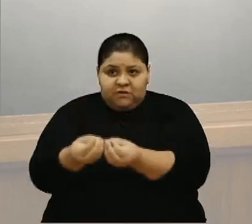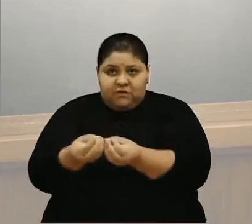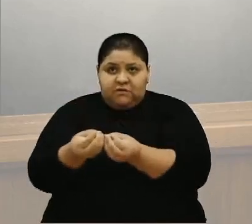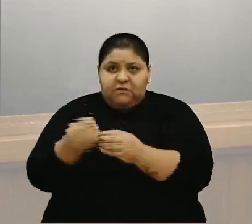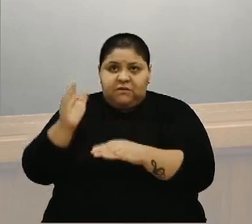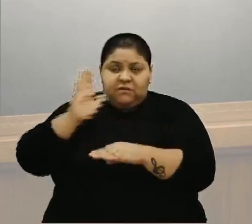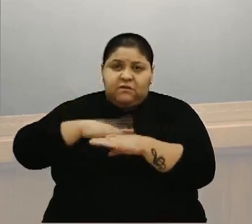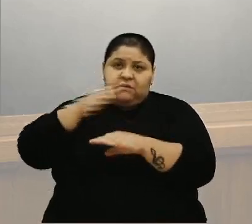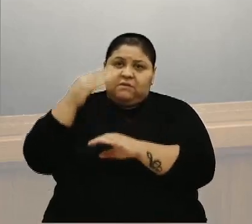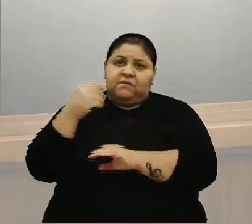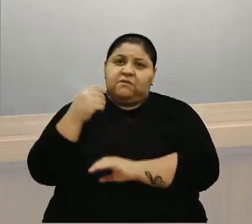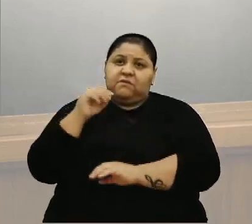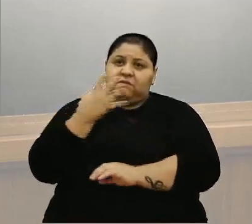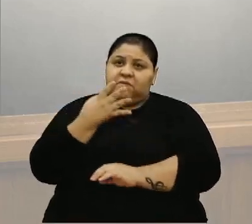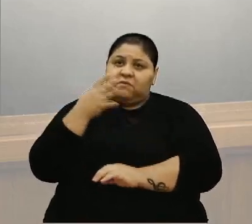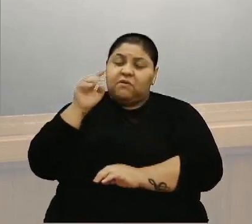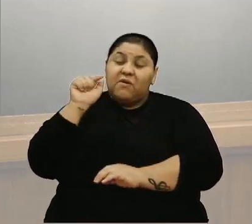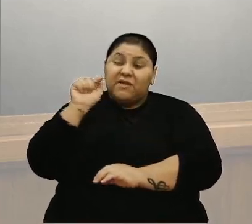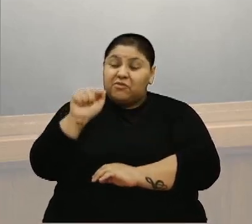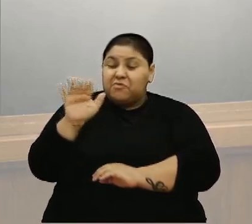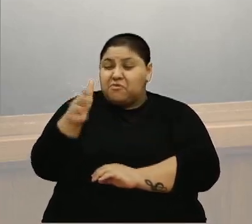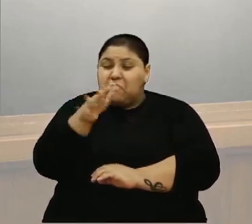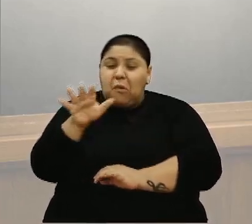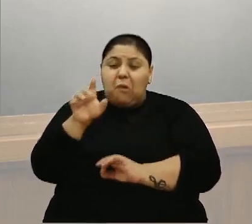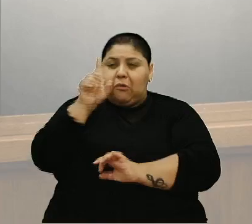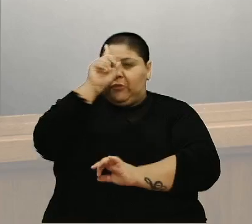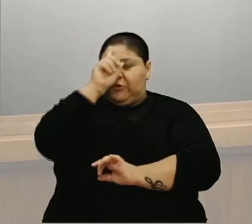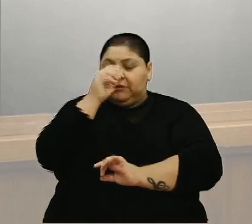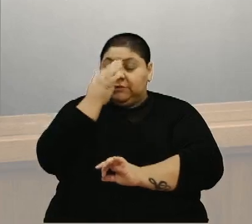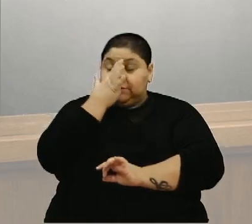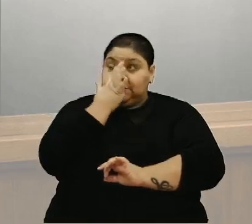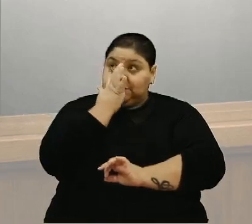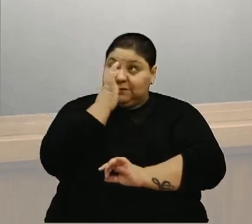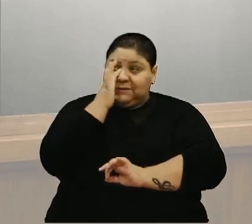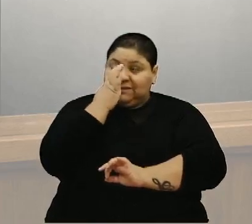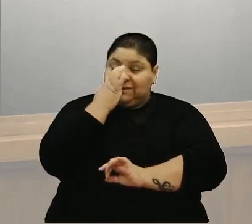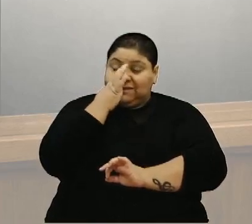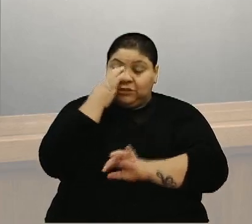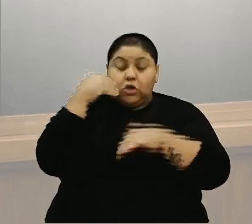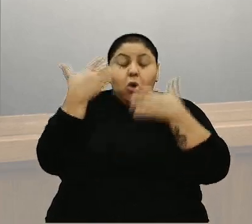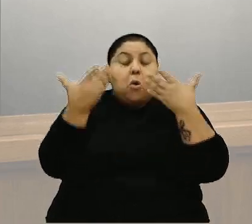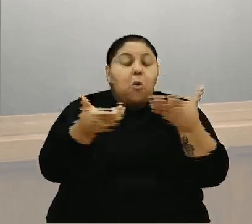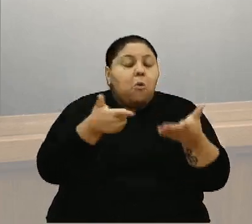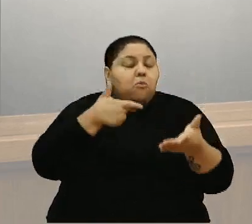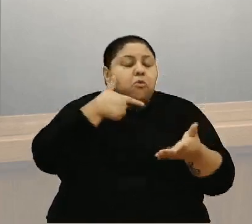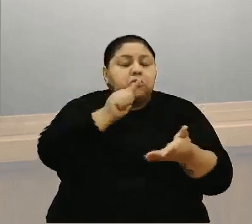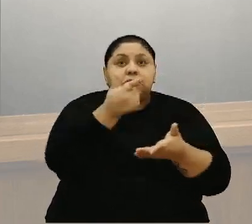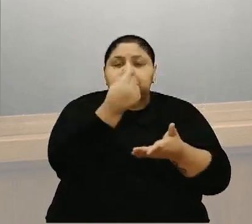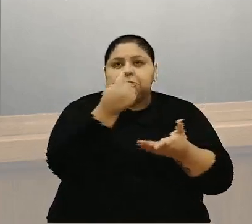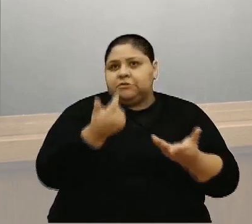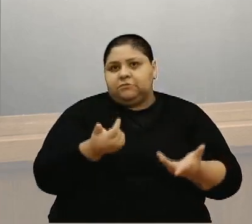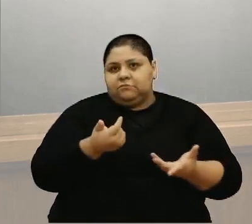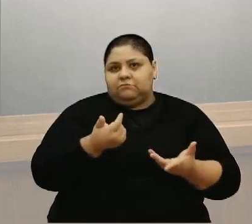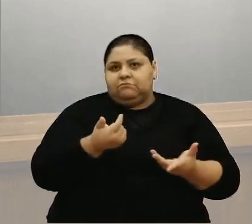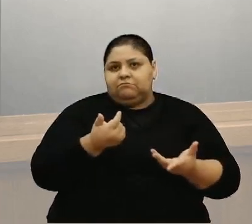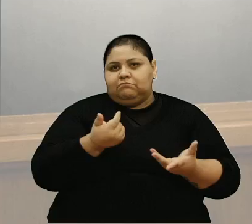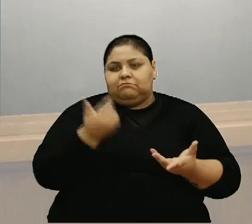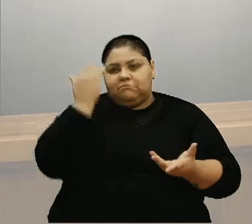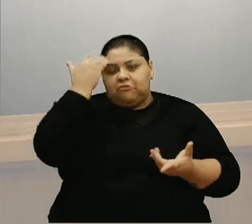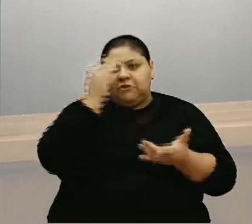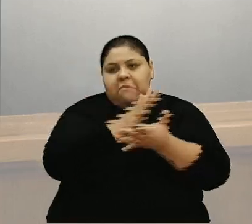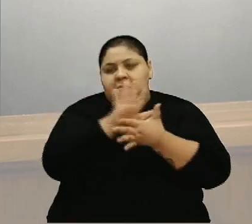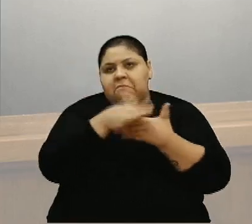mais cerca de 4.000 e pouco para o hospital. Aonde essa pessoa vai tirar dinheiro? Ninguém faz ideia.